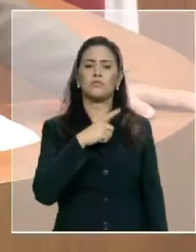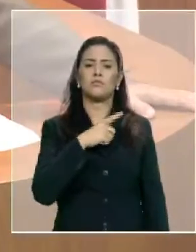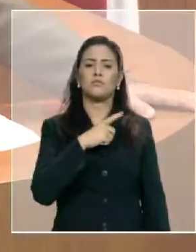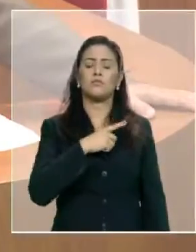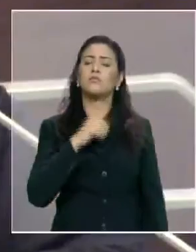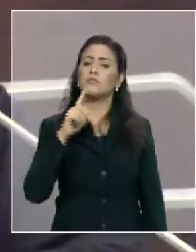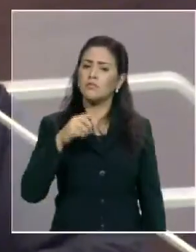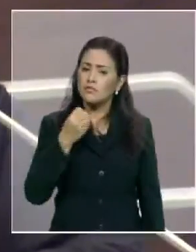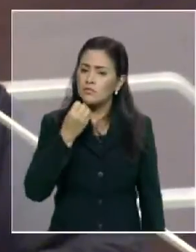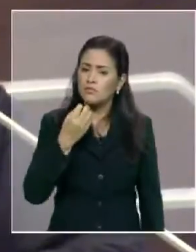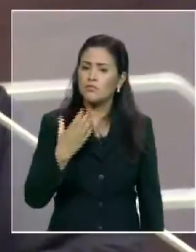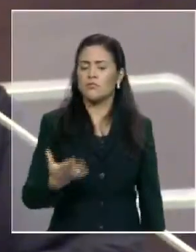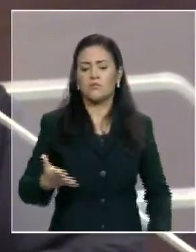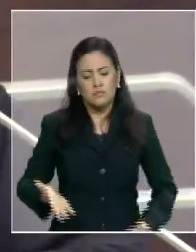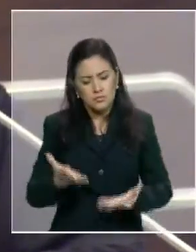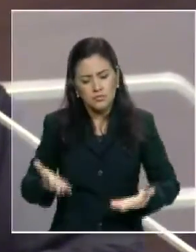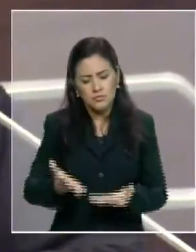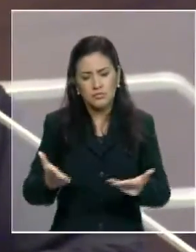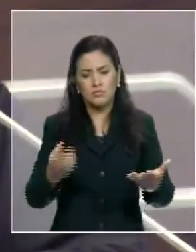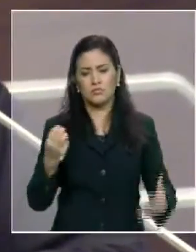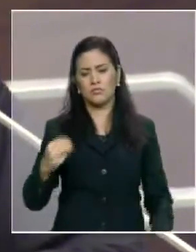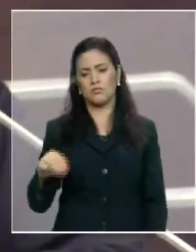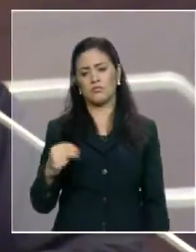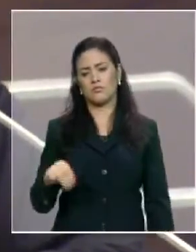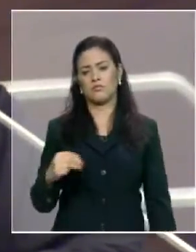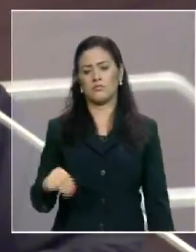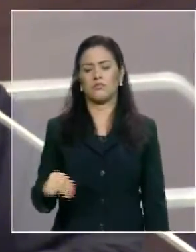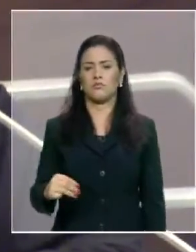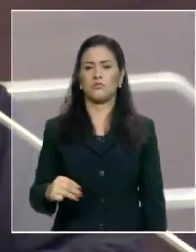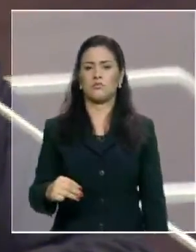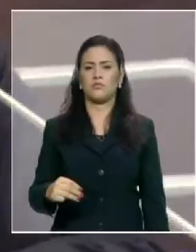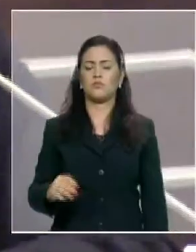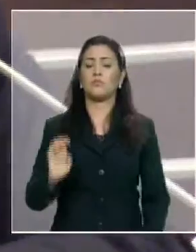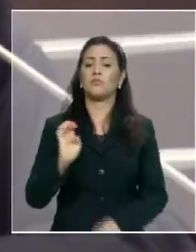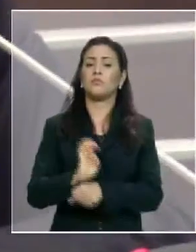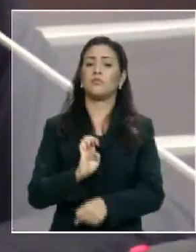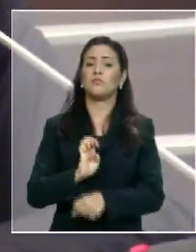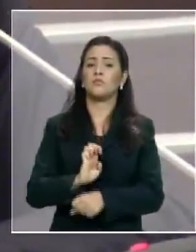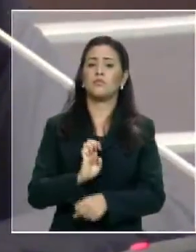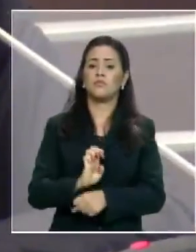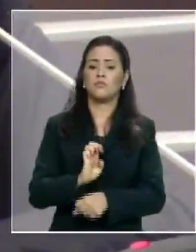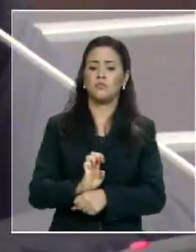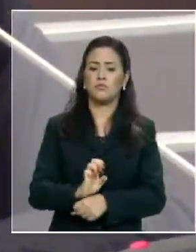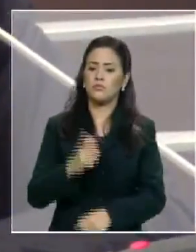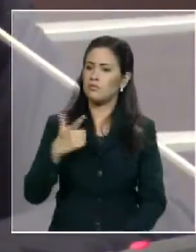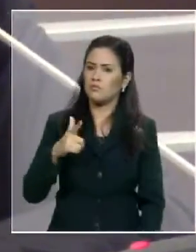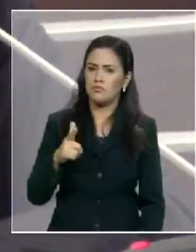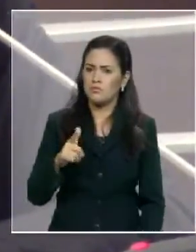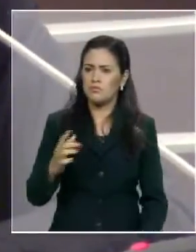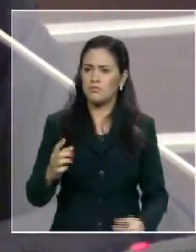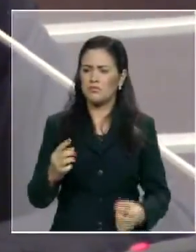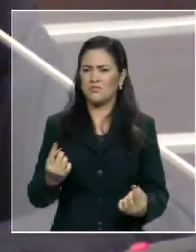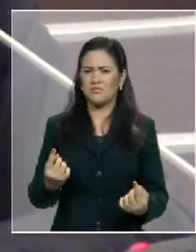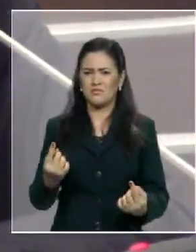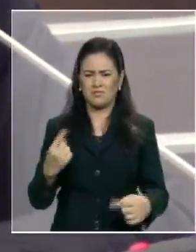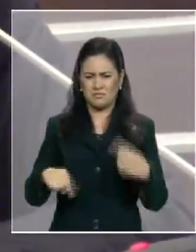Maranhão. Um estado sem oposição é um estado que não há